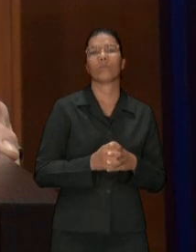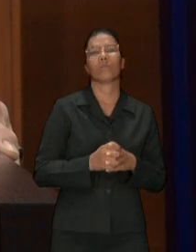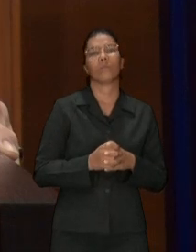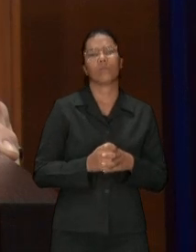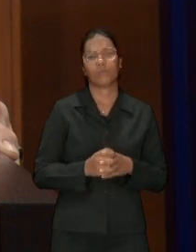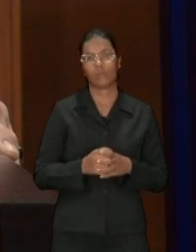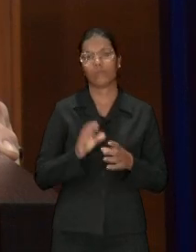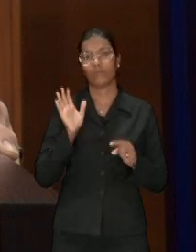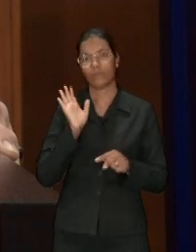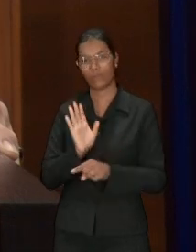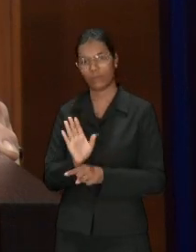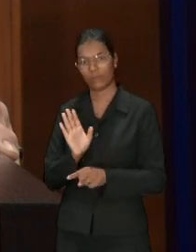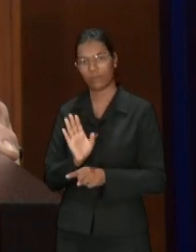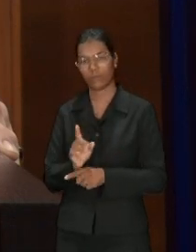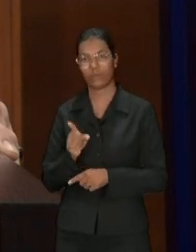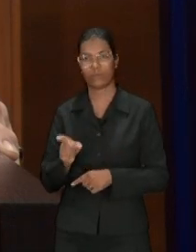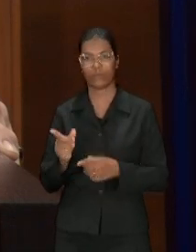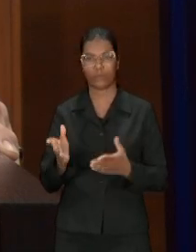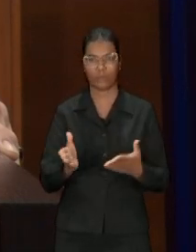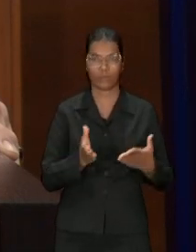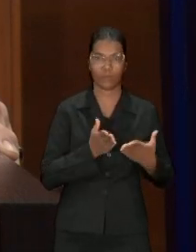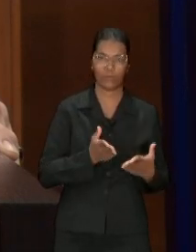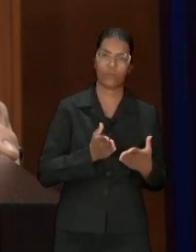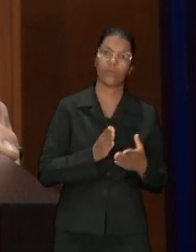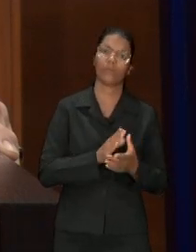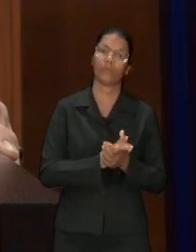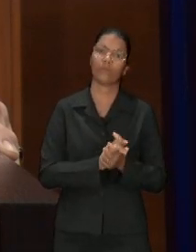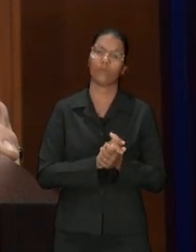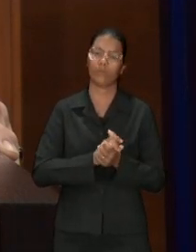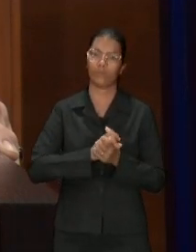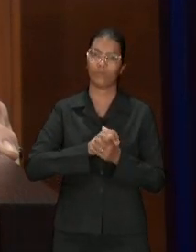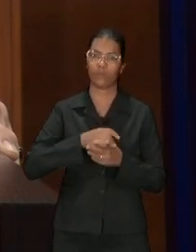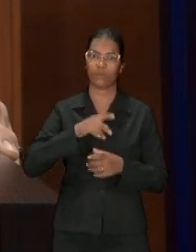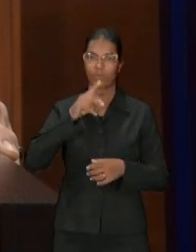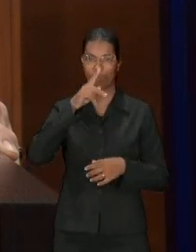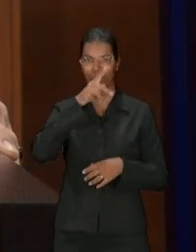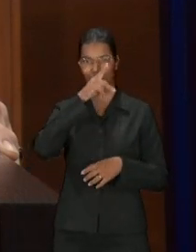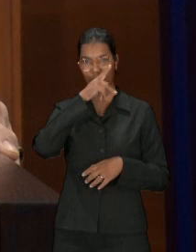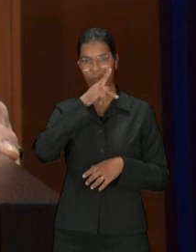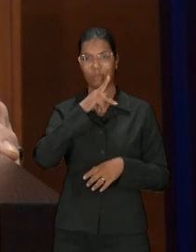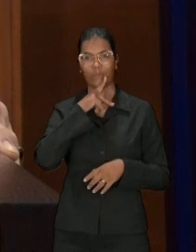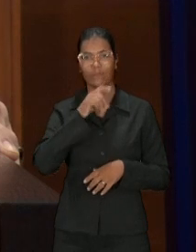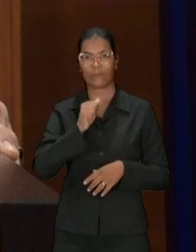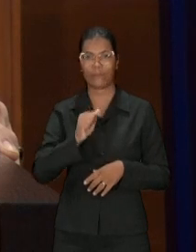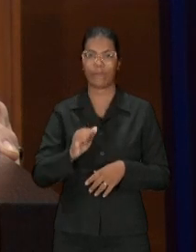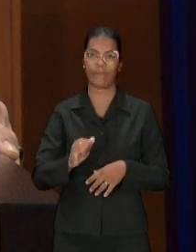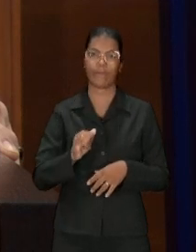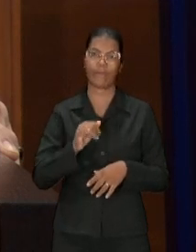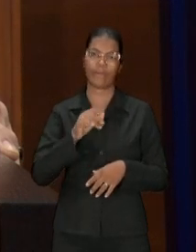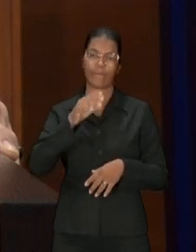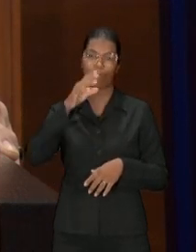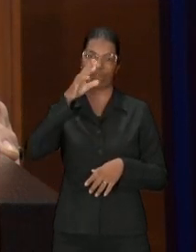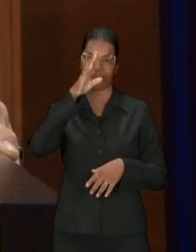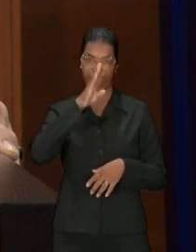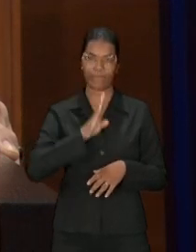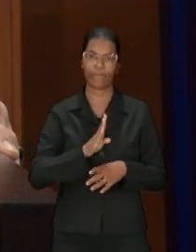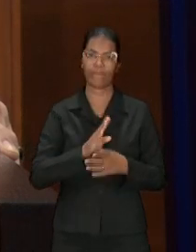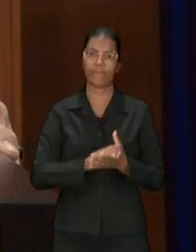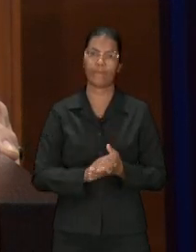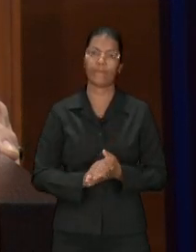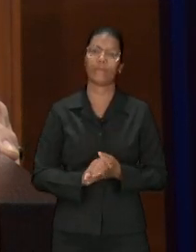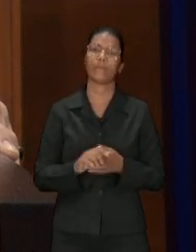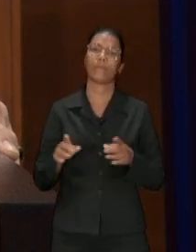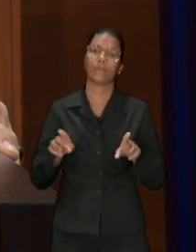dessas crianças e acolhimento de pais carentes, também treinamento de TDIs, funcionários públicos, estaduais e